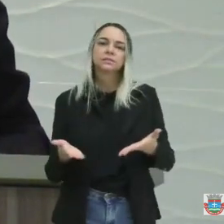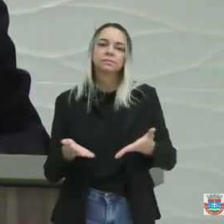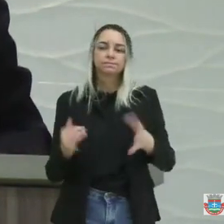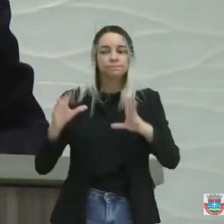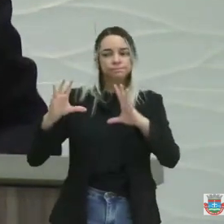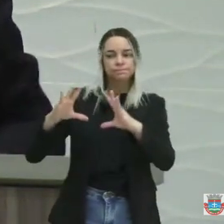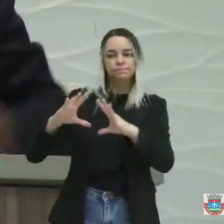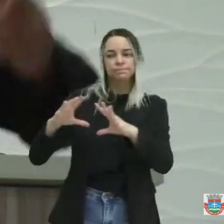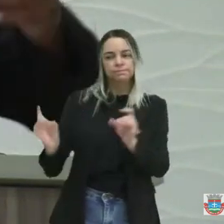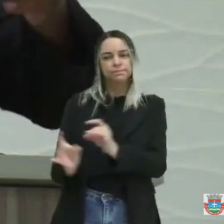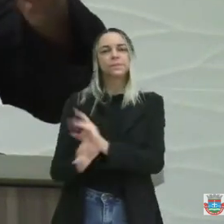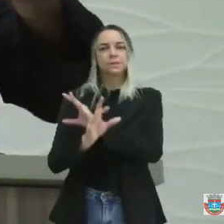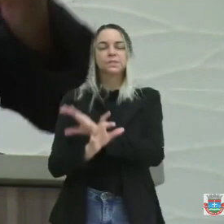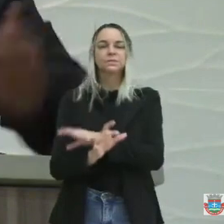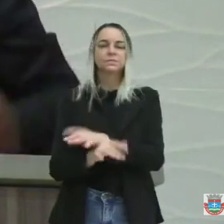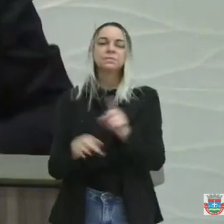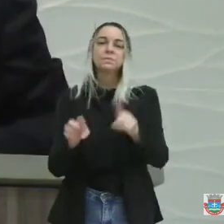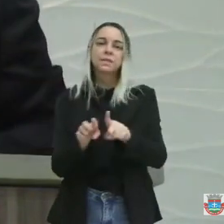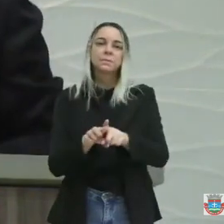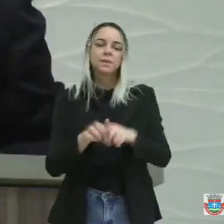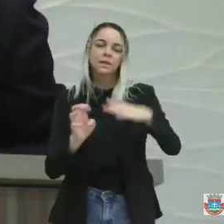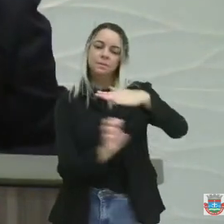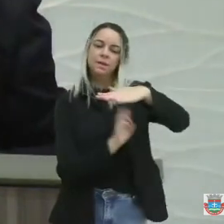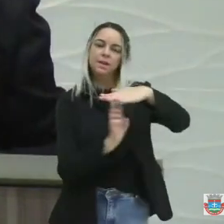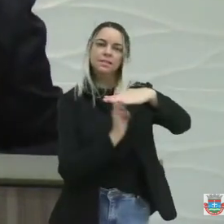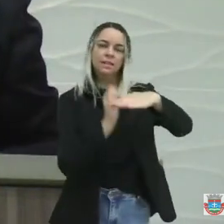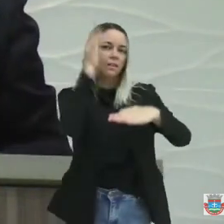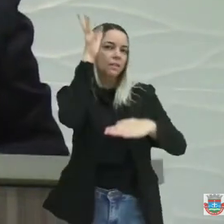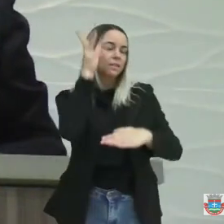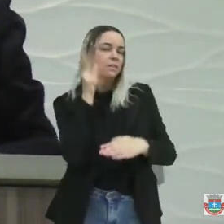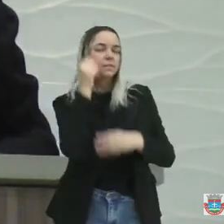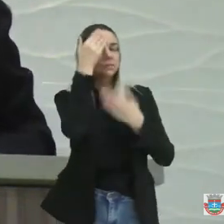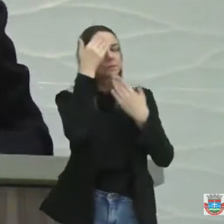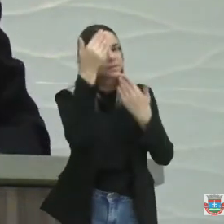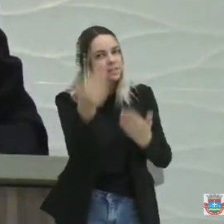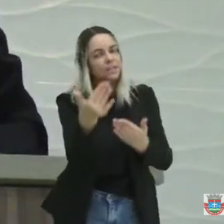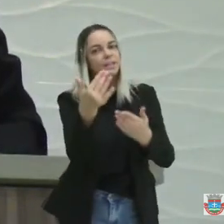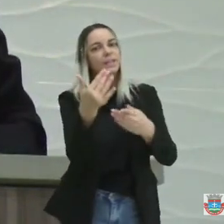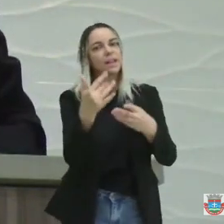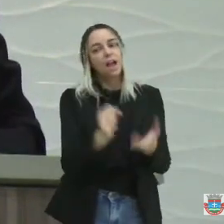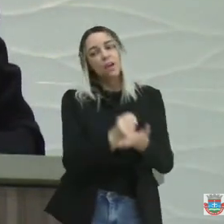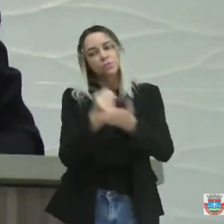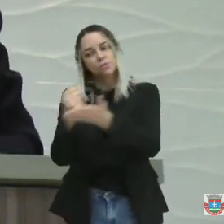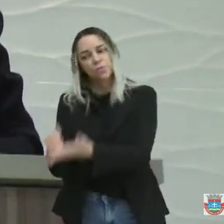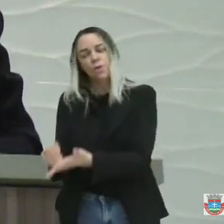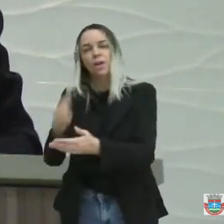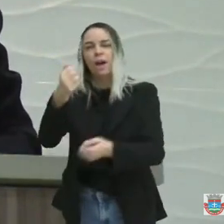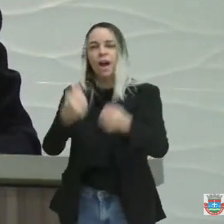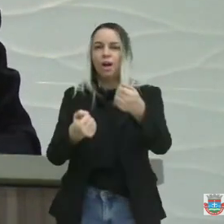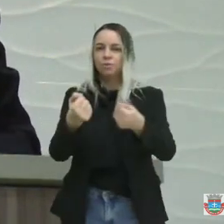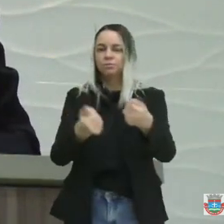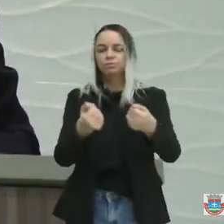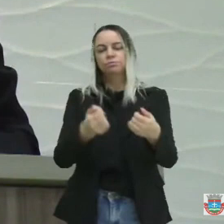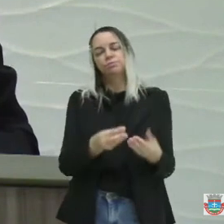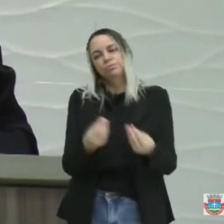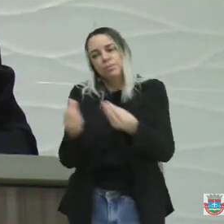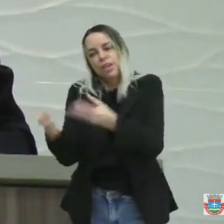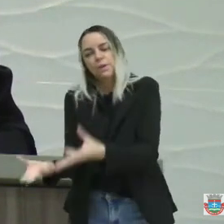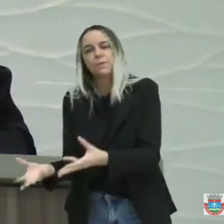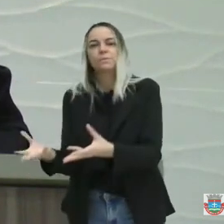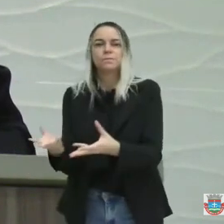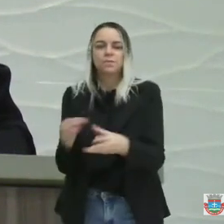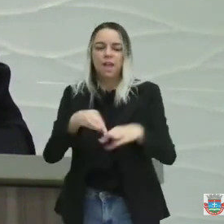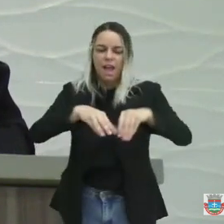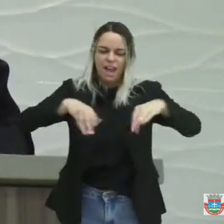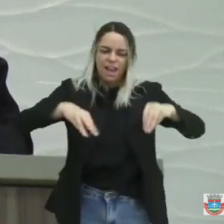concluído. E agradecer ao empresário Zé Almeida que mandou as caçambas hoje e uma enxedeira para